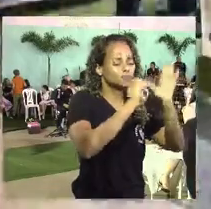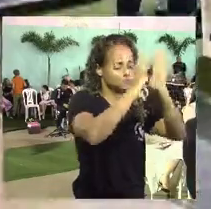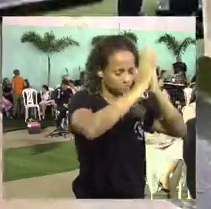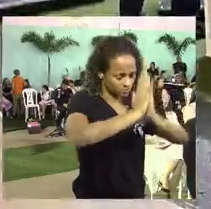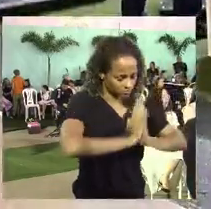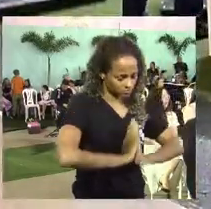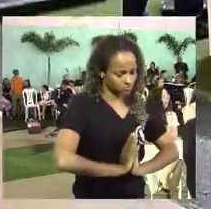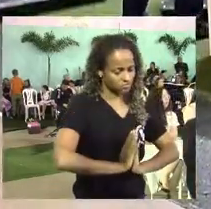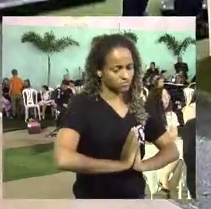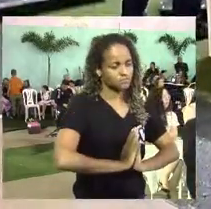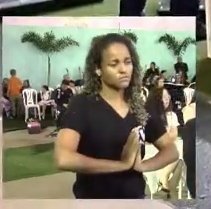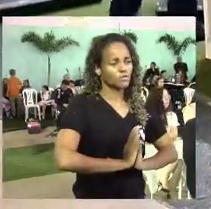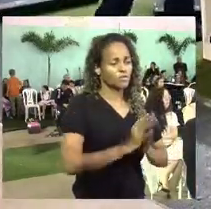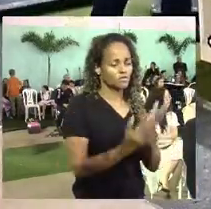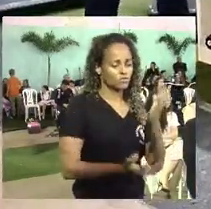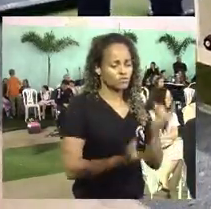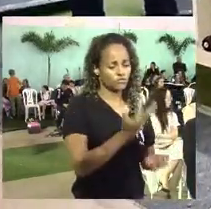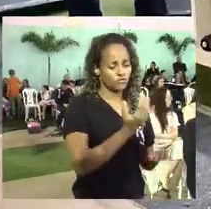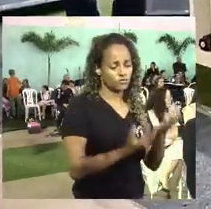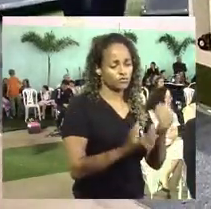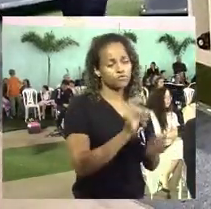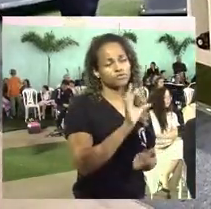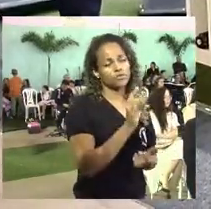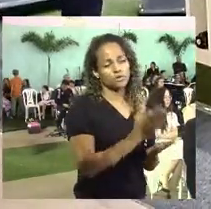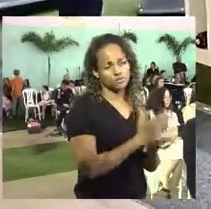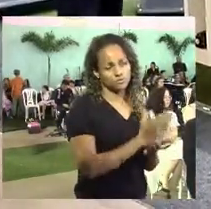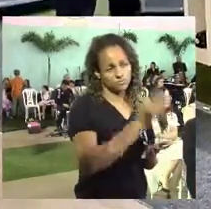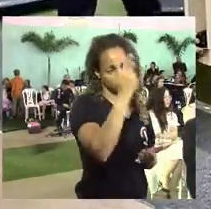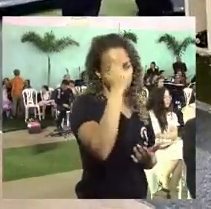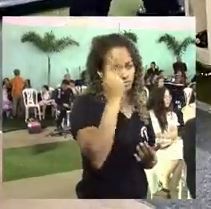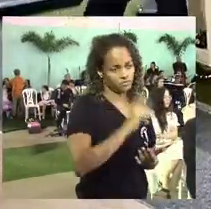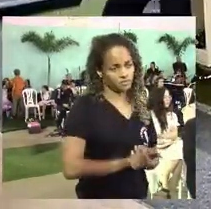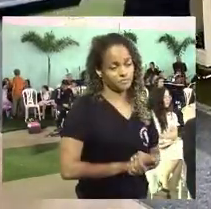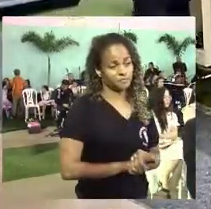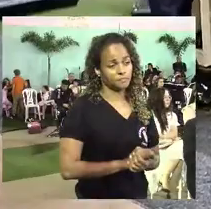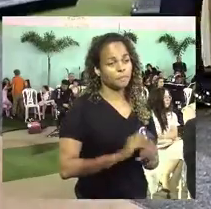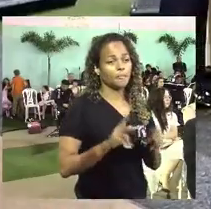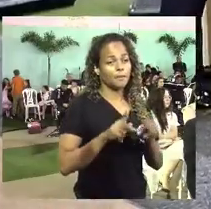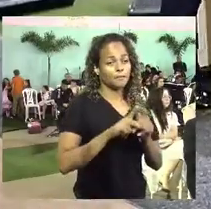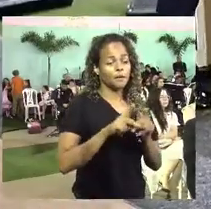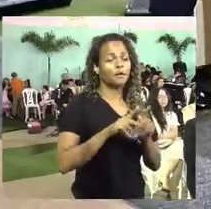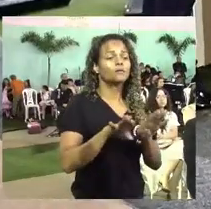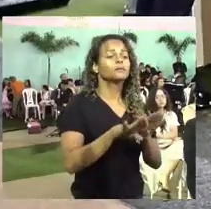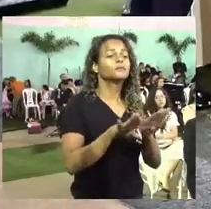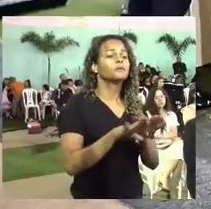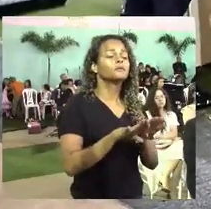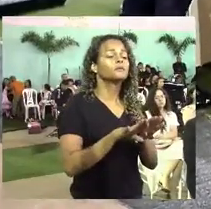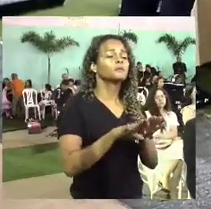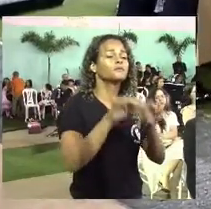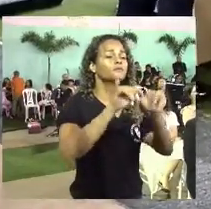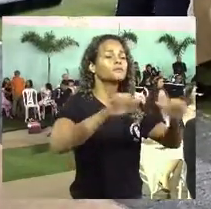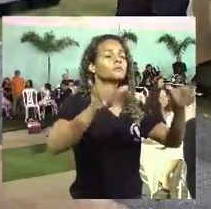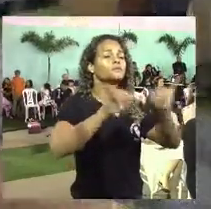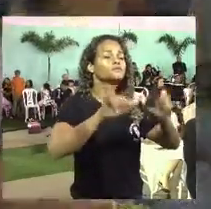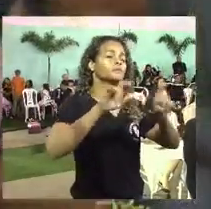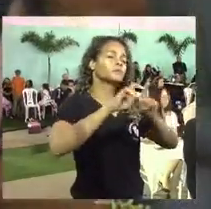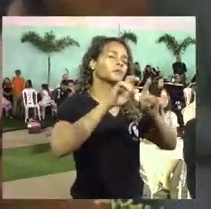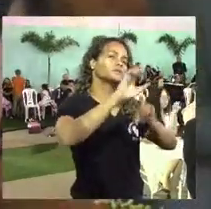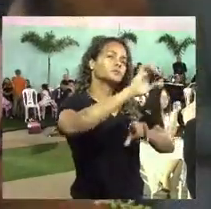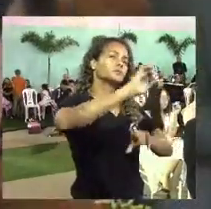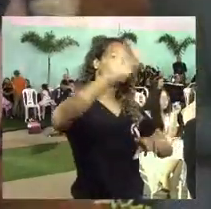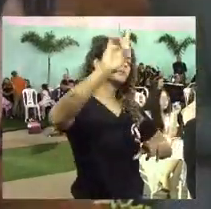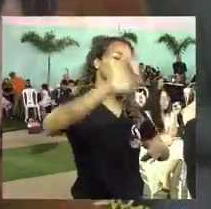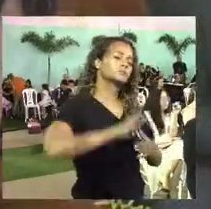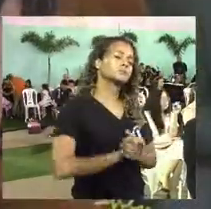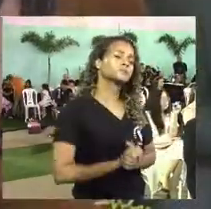o fogo incendeu apenas Paulo leva a mensagem da cruz lá para a cidade de Éfeso em ato